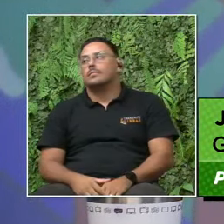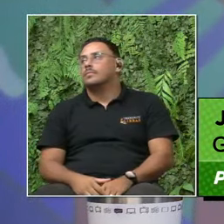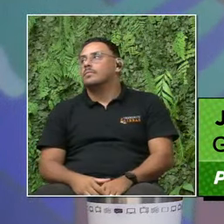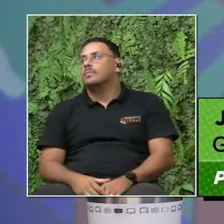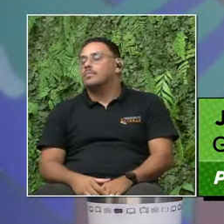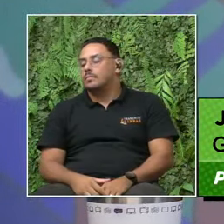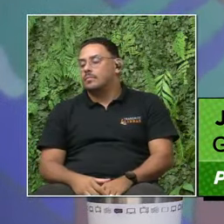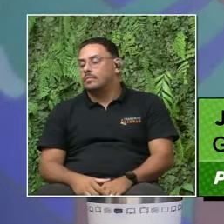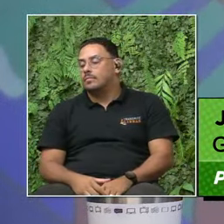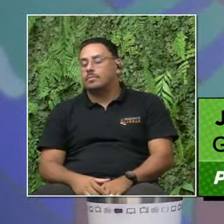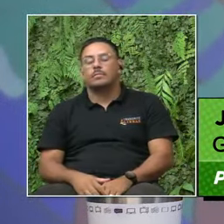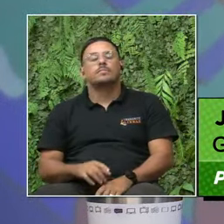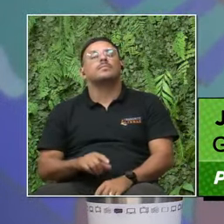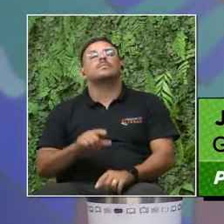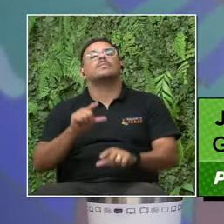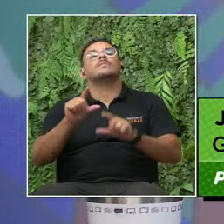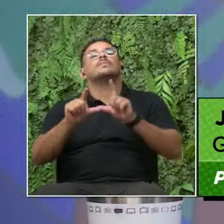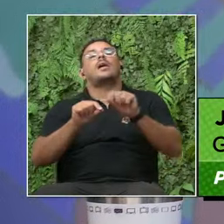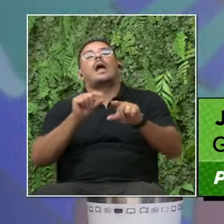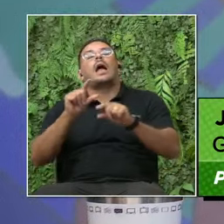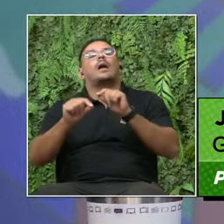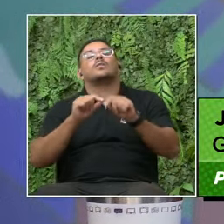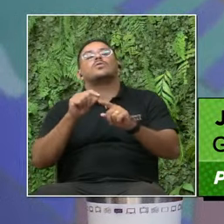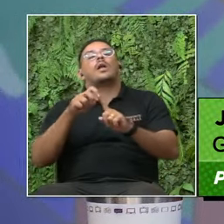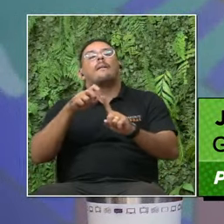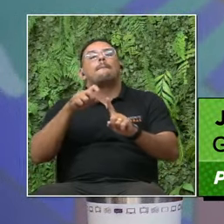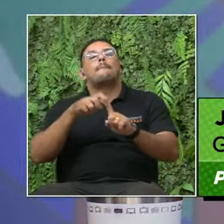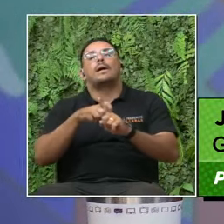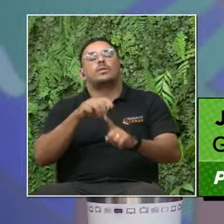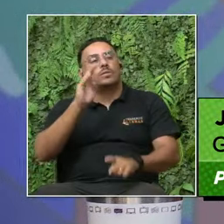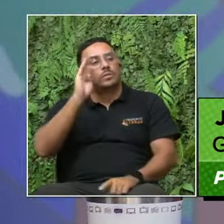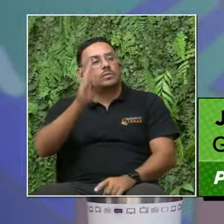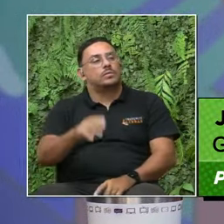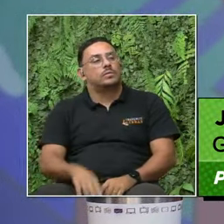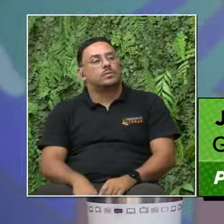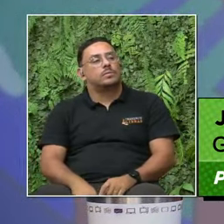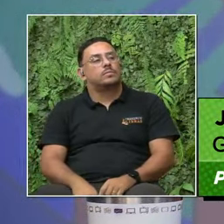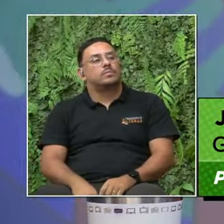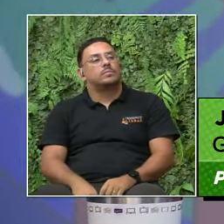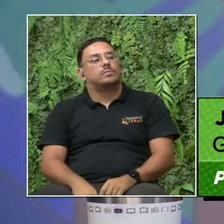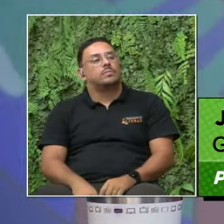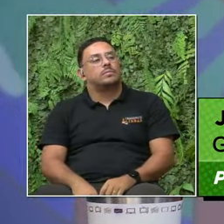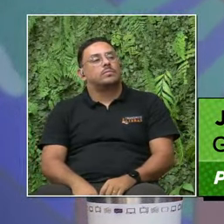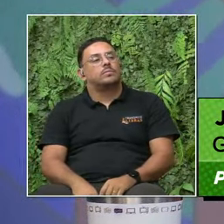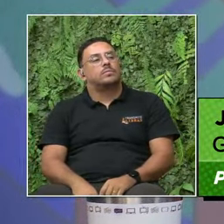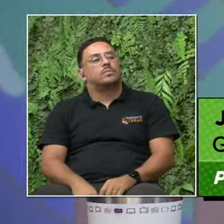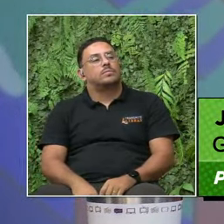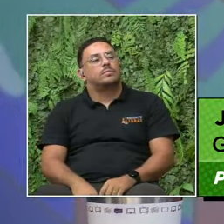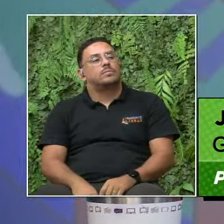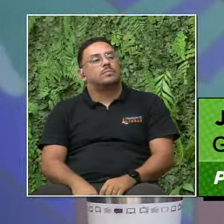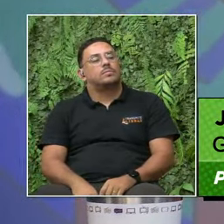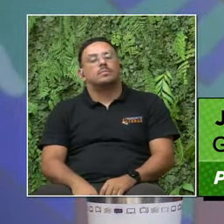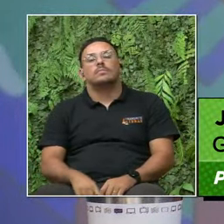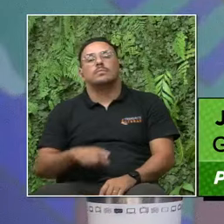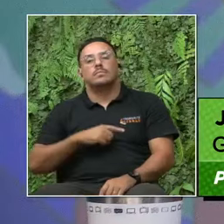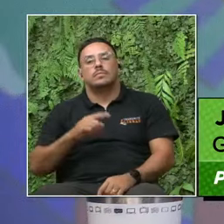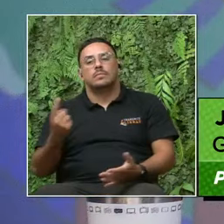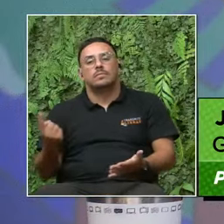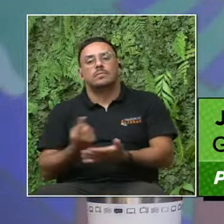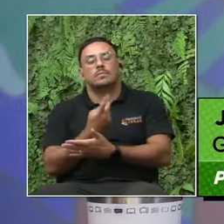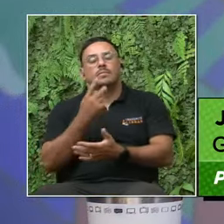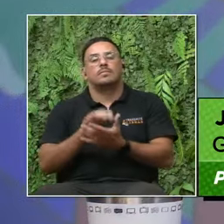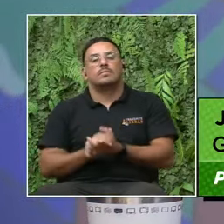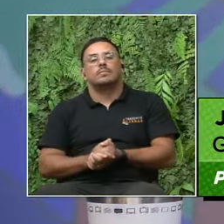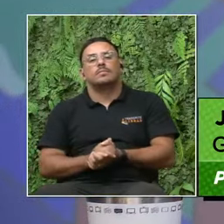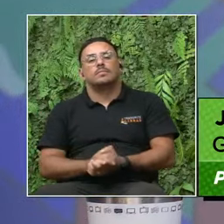cara as decisões doab que que isso mano que que é isso mano De repente ele virou